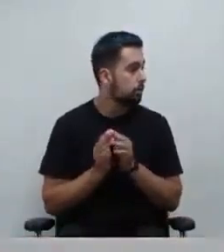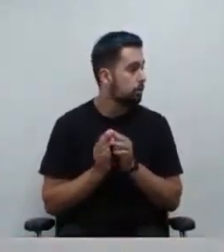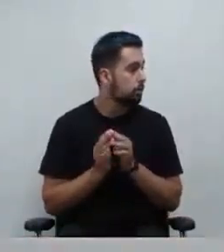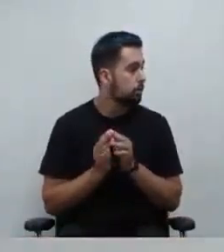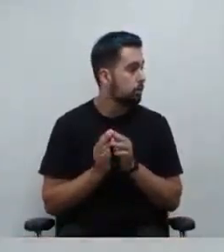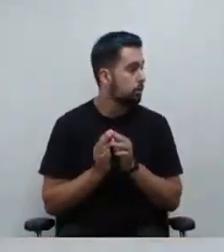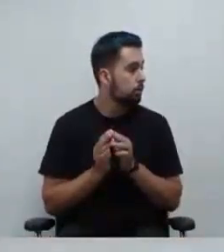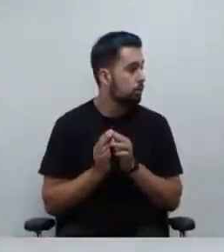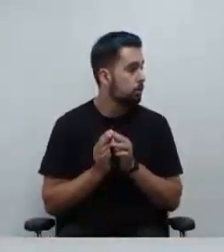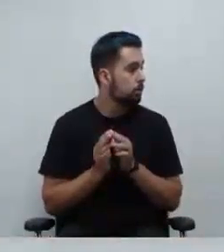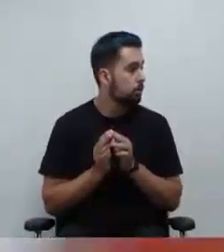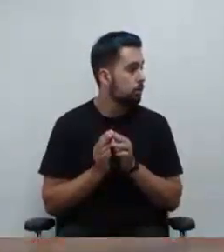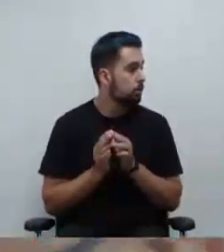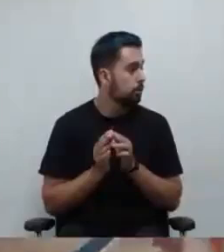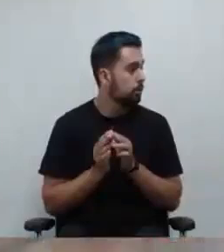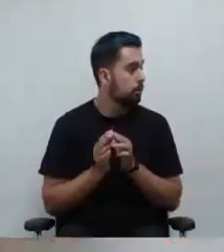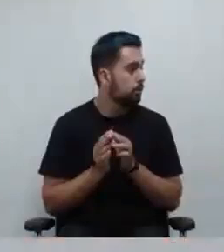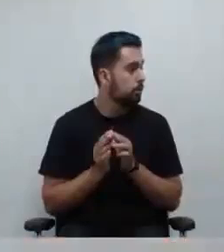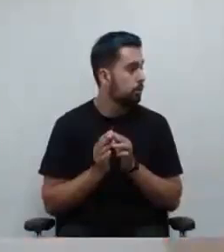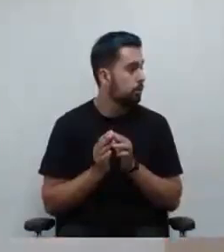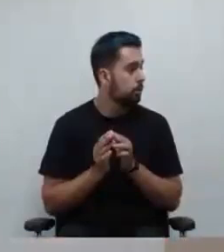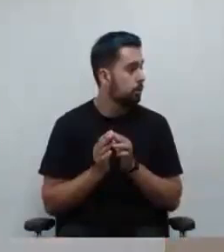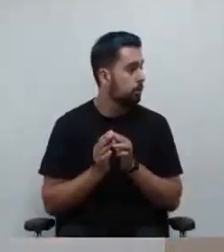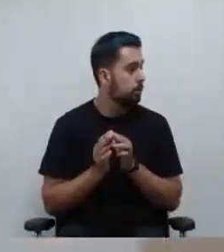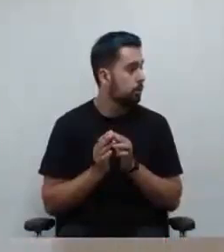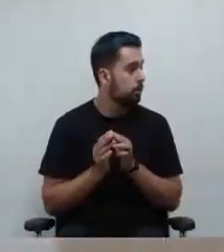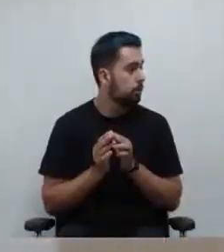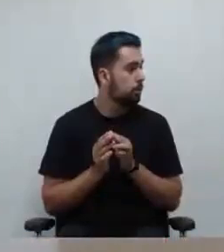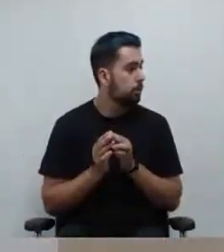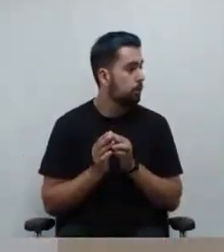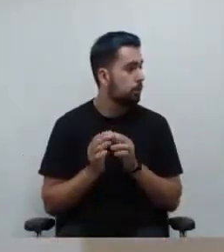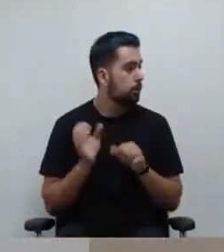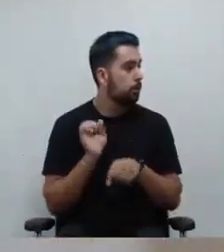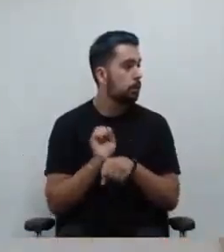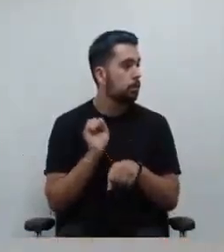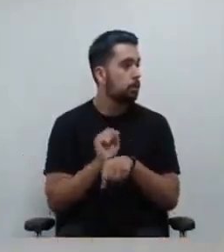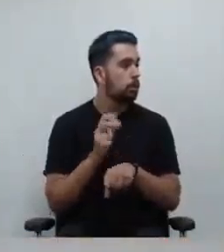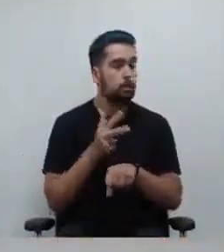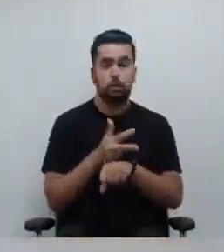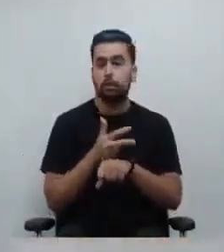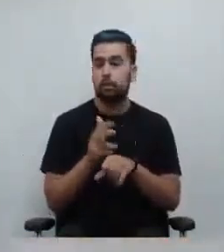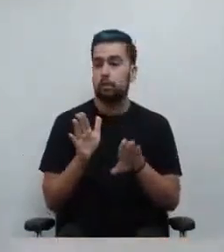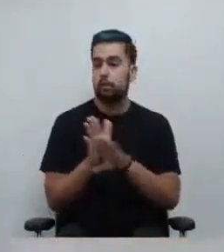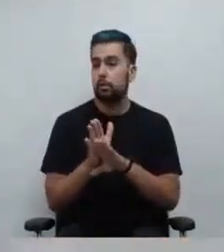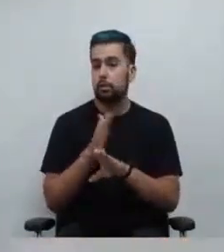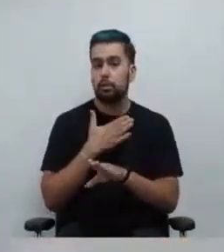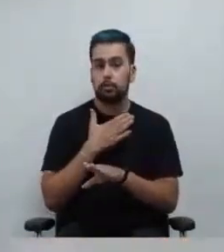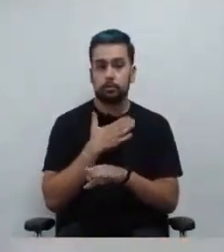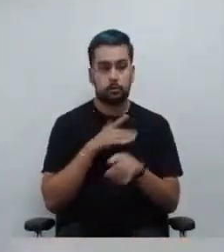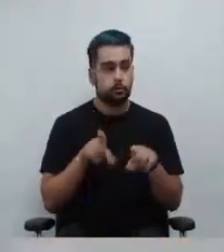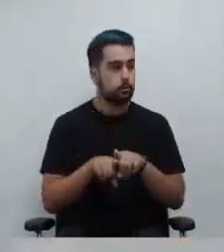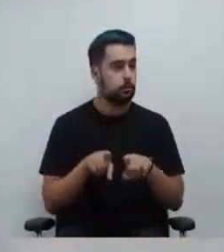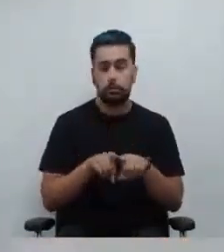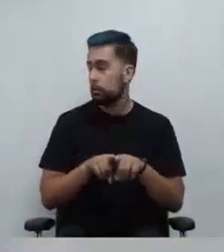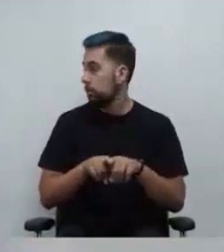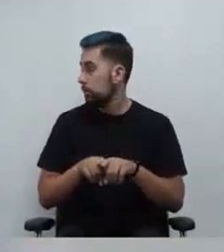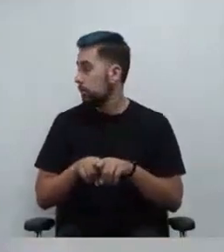Eu aguardava aqui a câmera chegar em mim, presidente, também para dar o crédito.